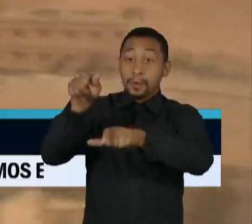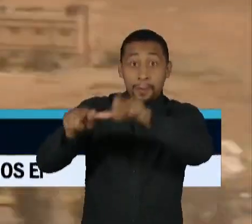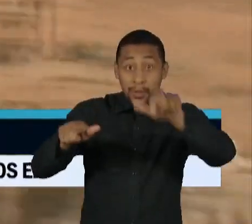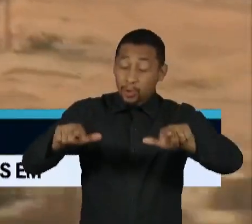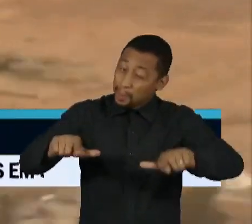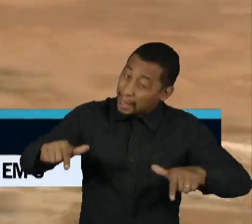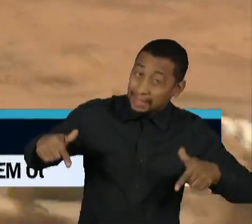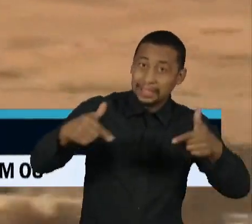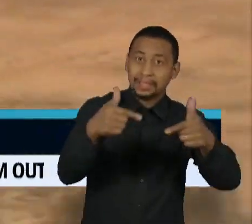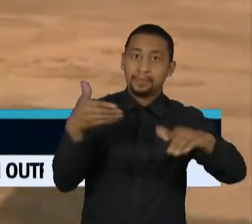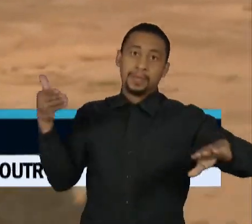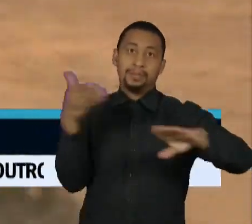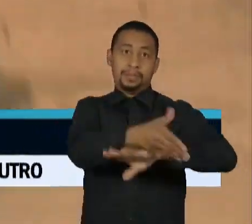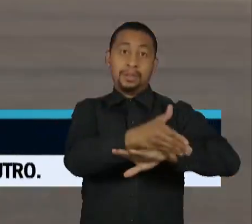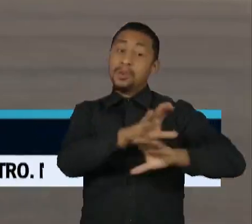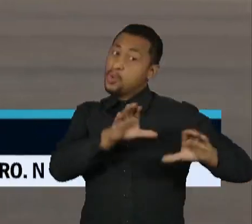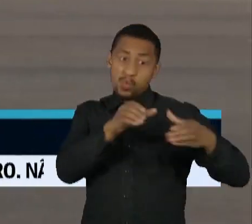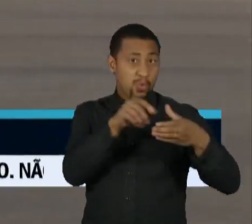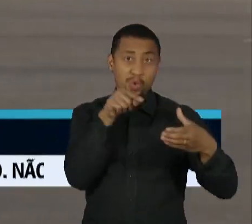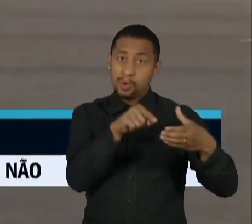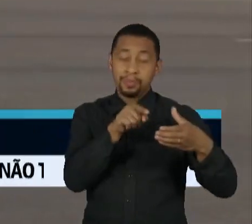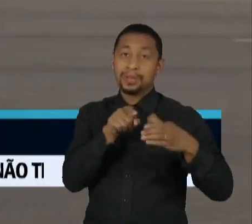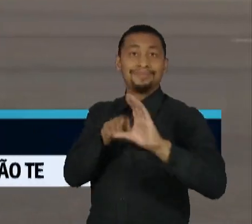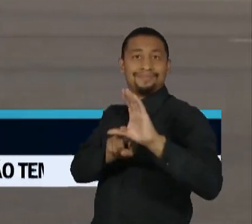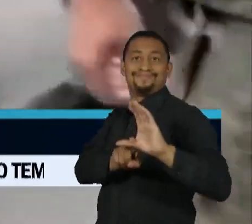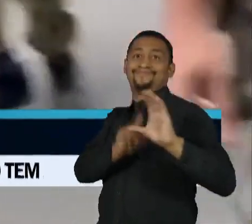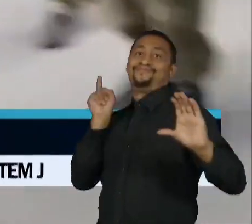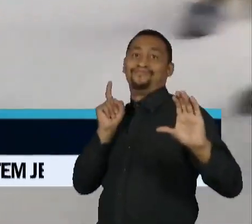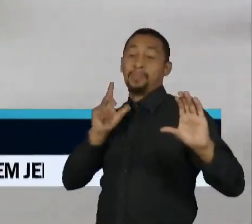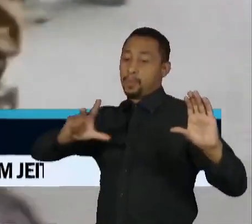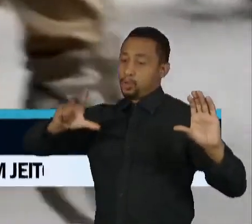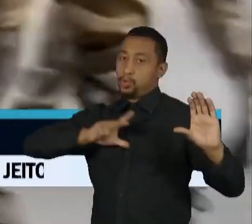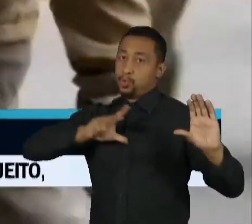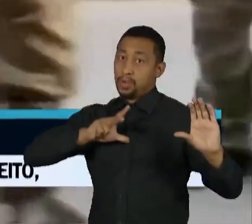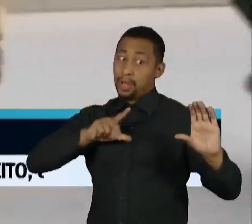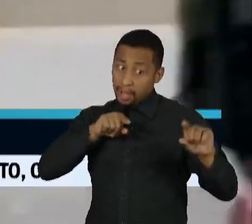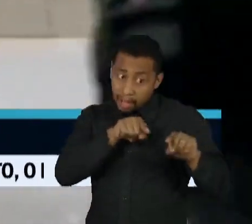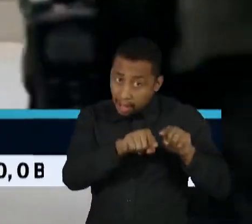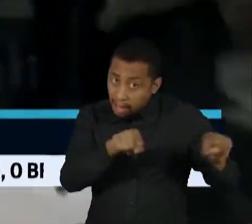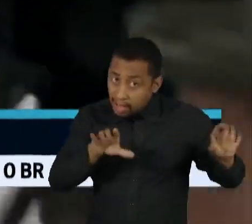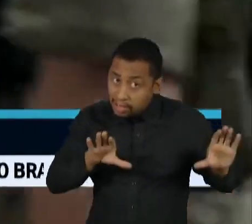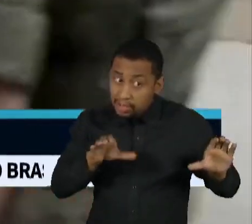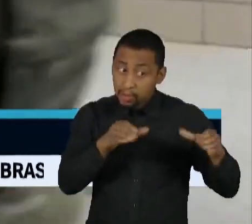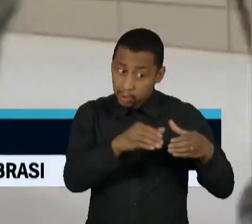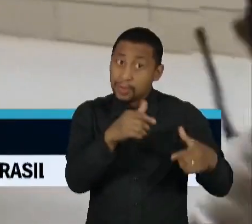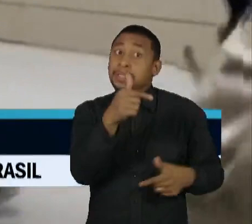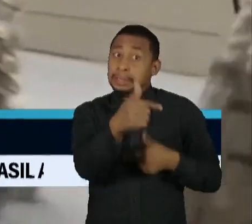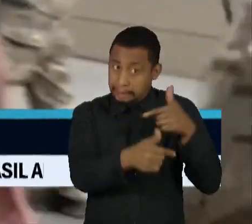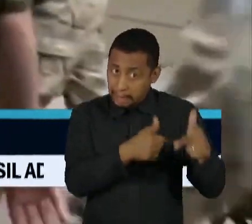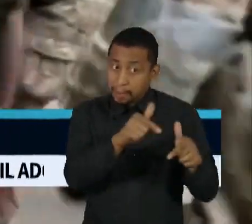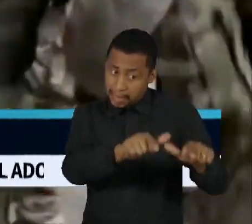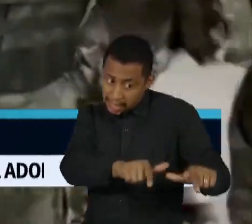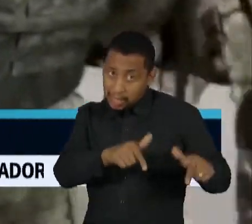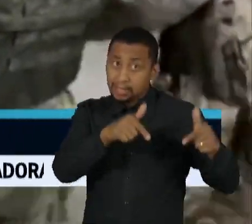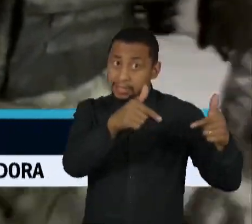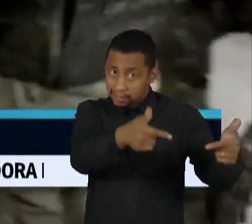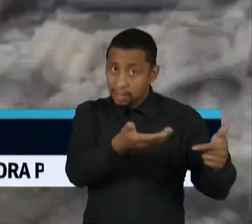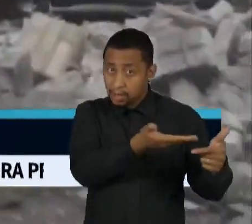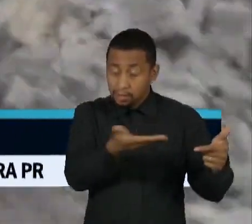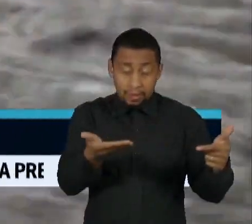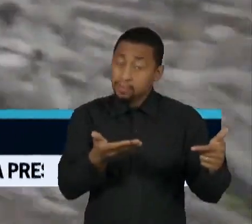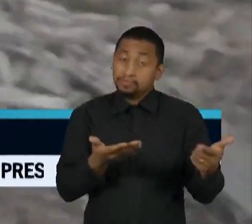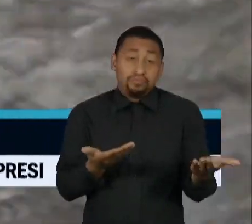Por ser uma força paramilitar e privada, esses homens que trabalham para Prigozhin, que trabalham para Putin, eles não